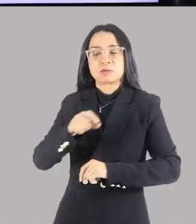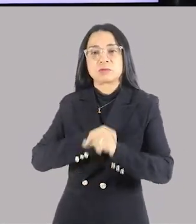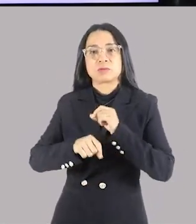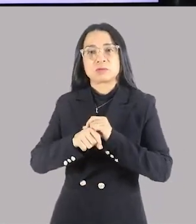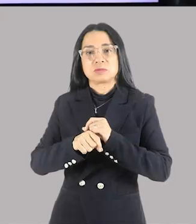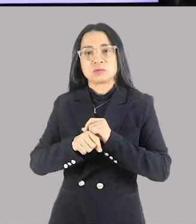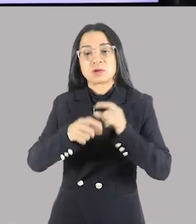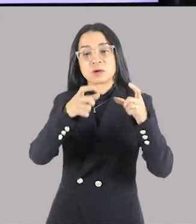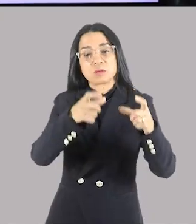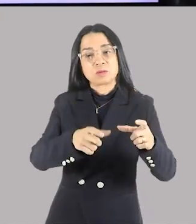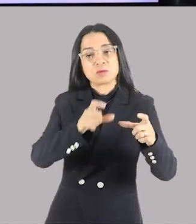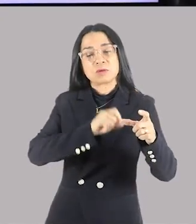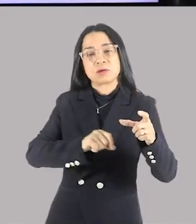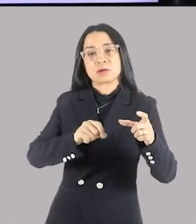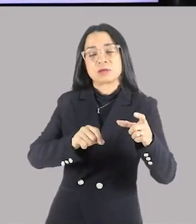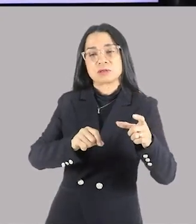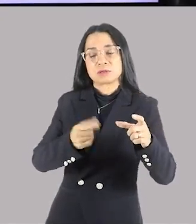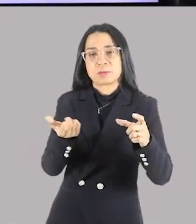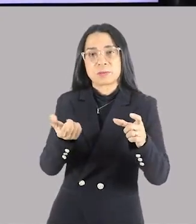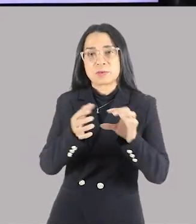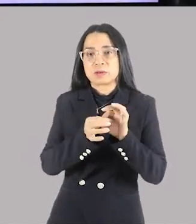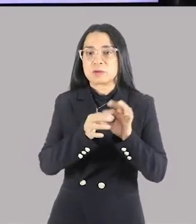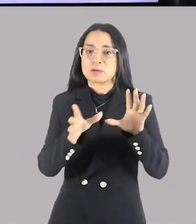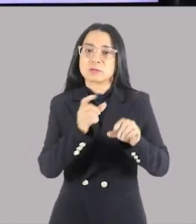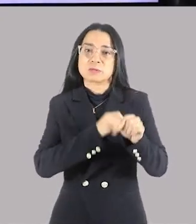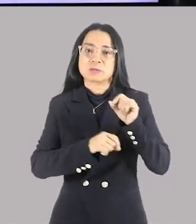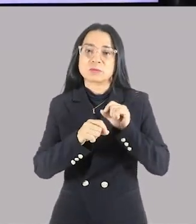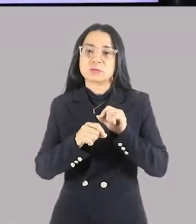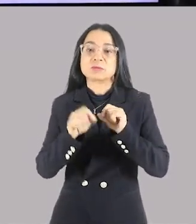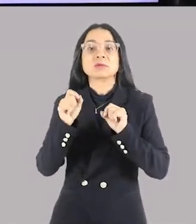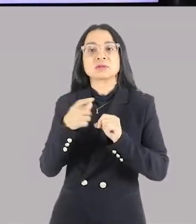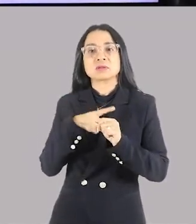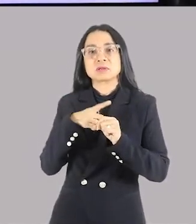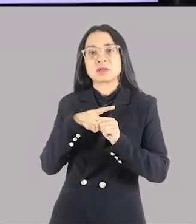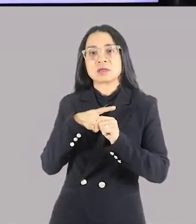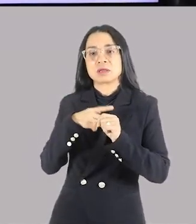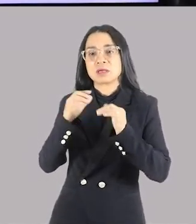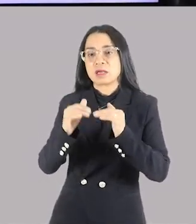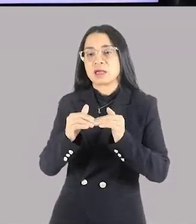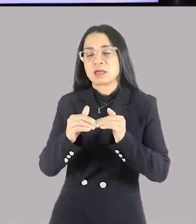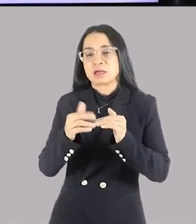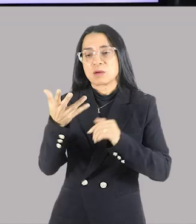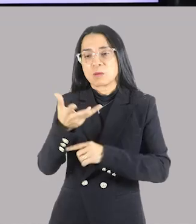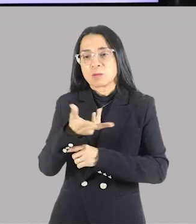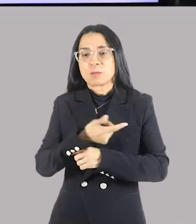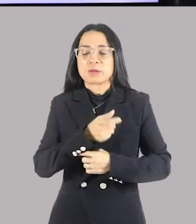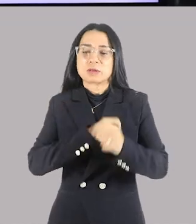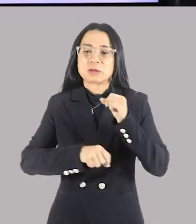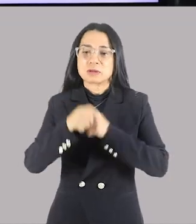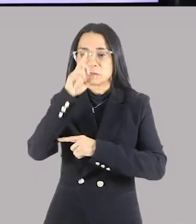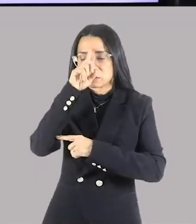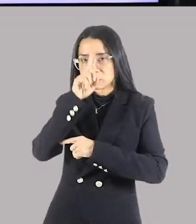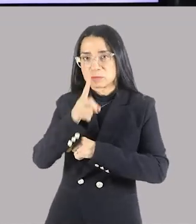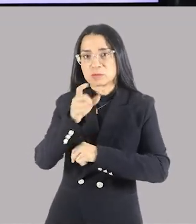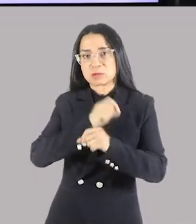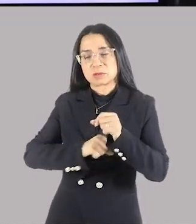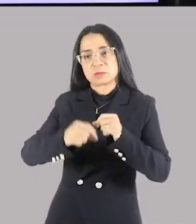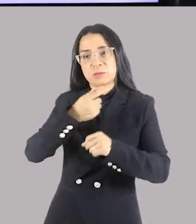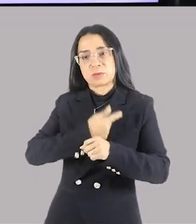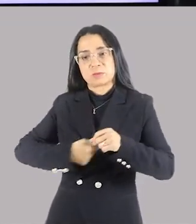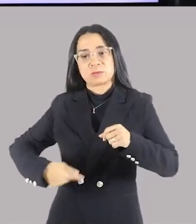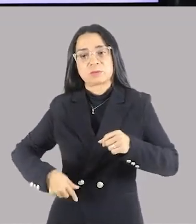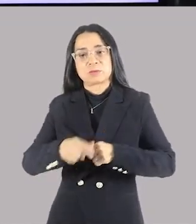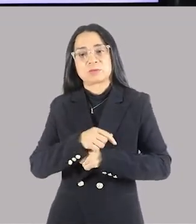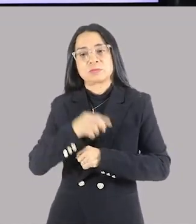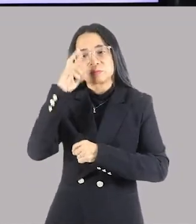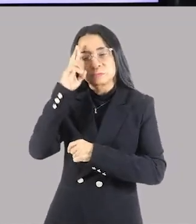os órgãos subordinados, que são órgãos autônomos, exercem por delegação competências que são determinadas pelas governadorias,